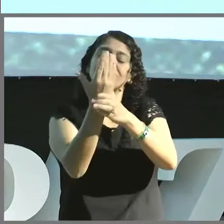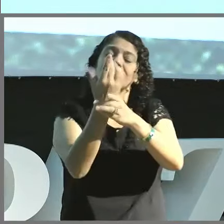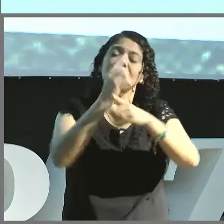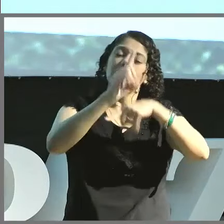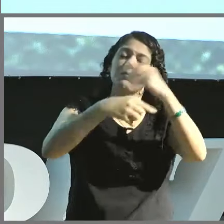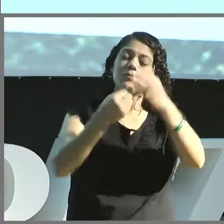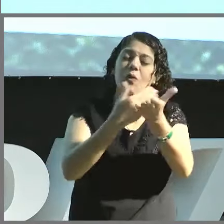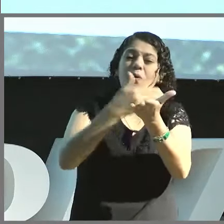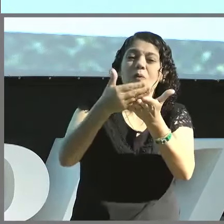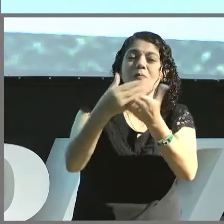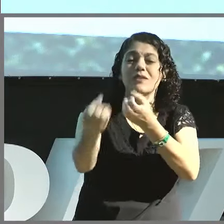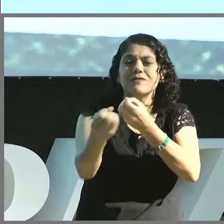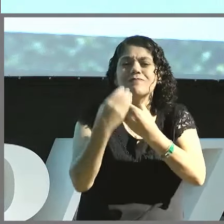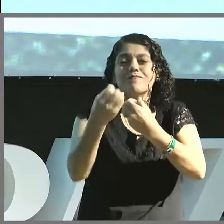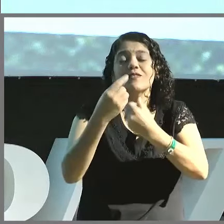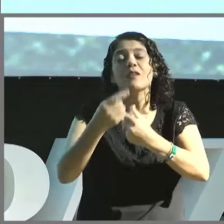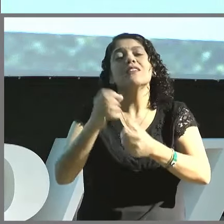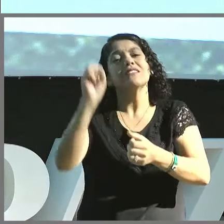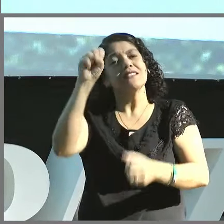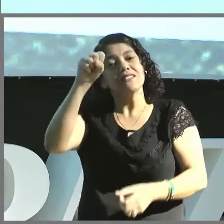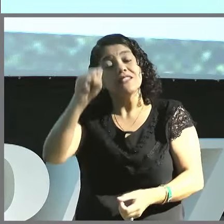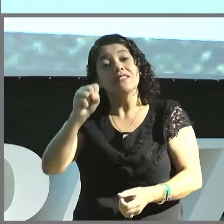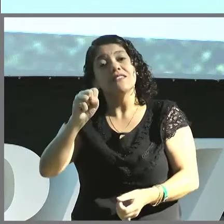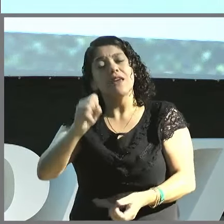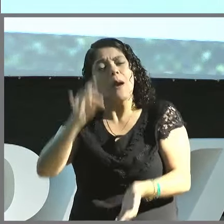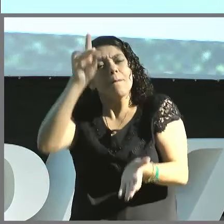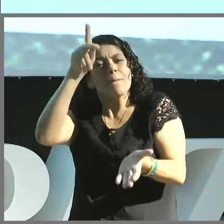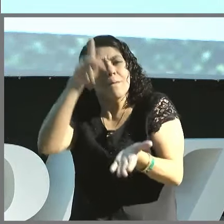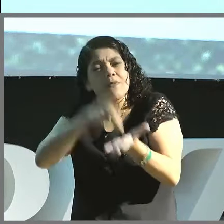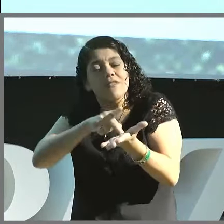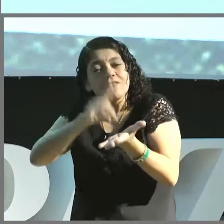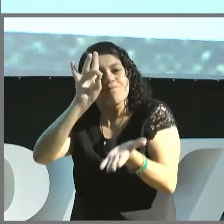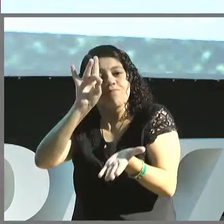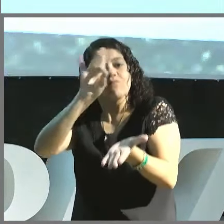ensinando de que vale a pena viver a paz